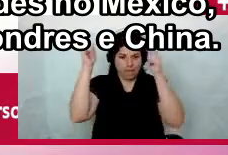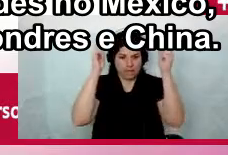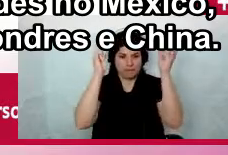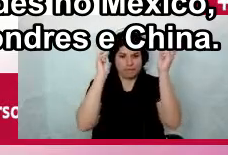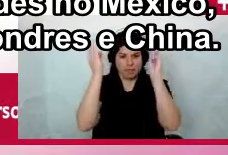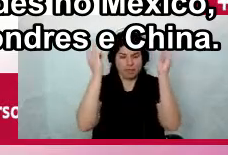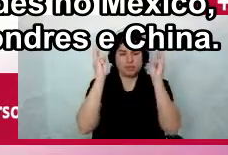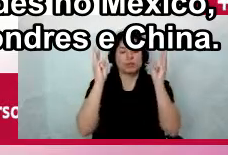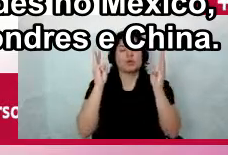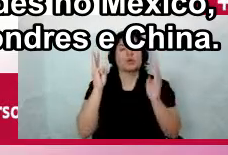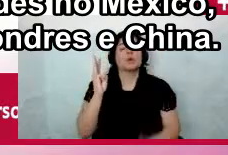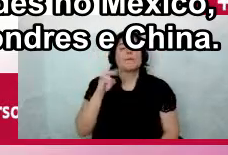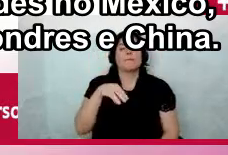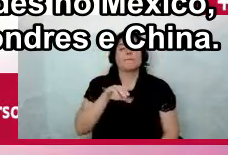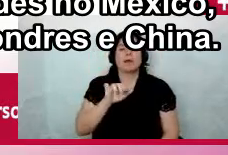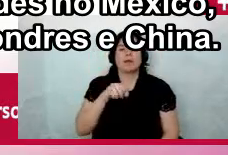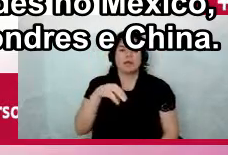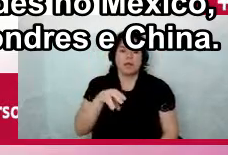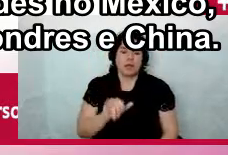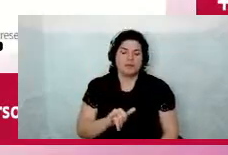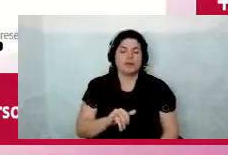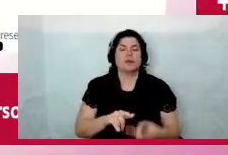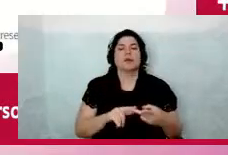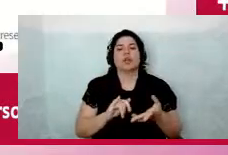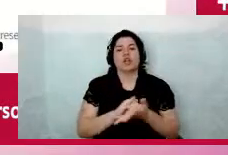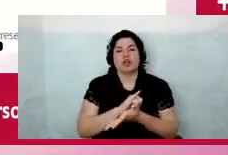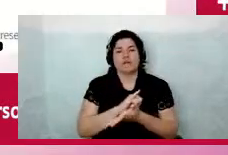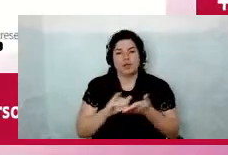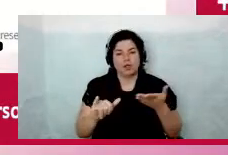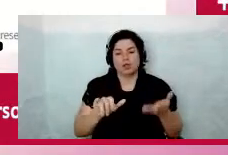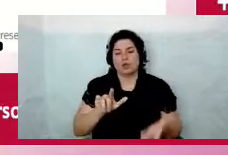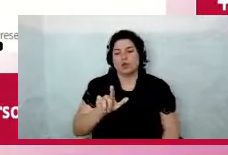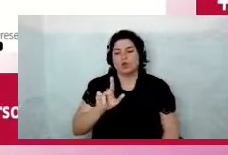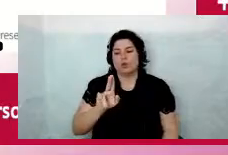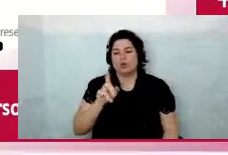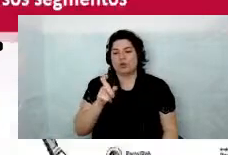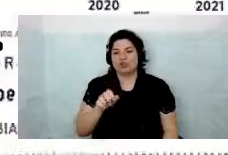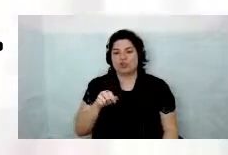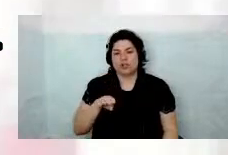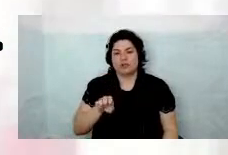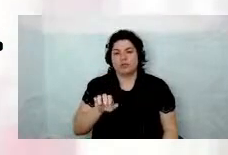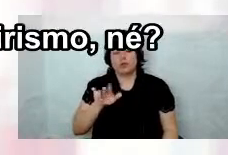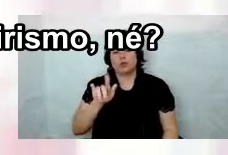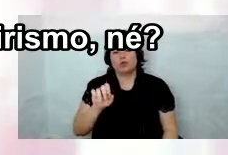York, Luxemburgo, Londres e China, e nas Ilhas Cayman.